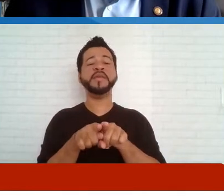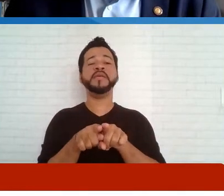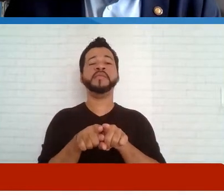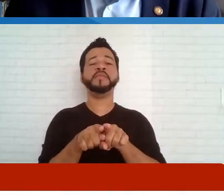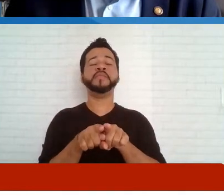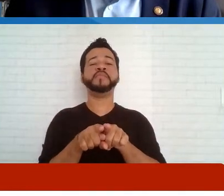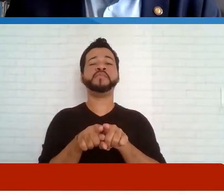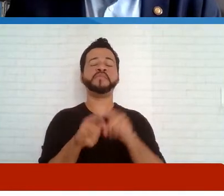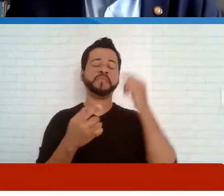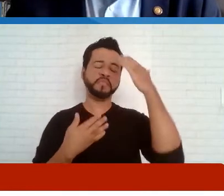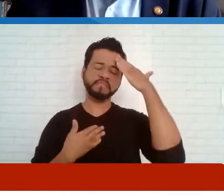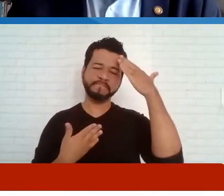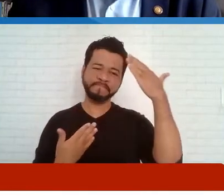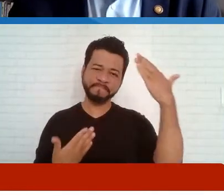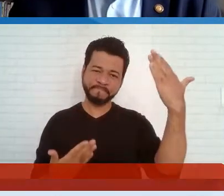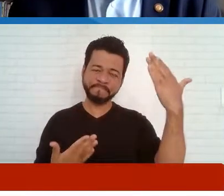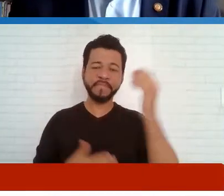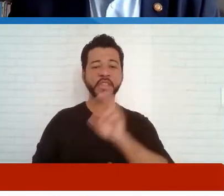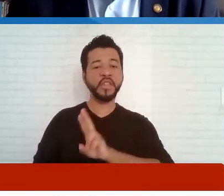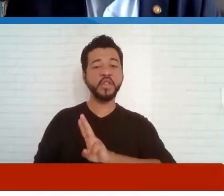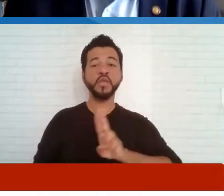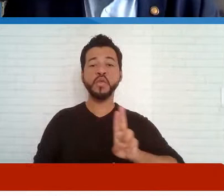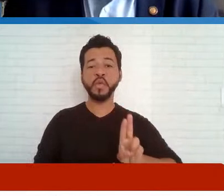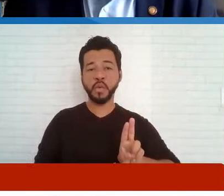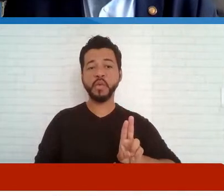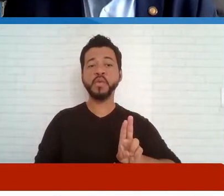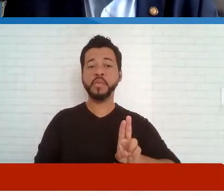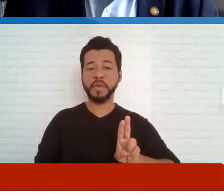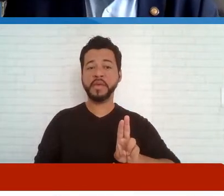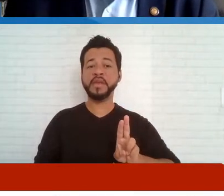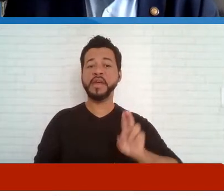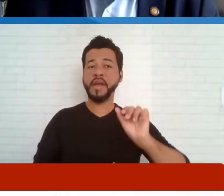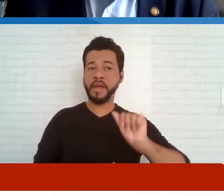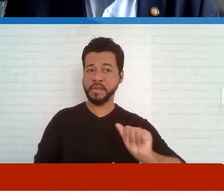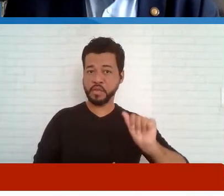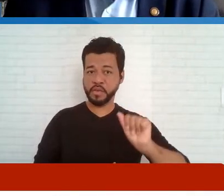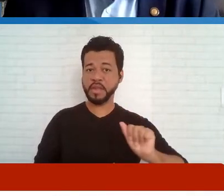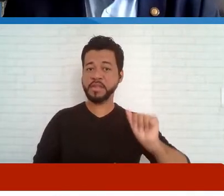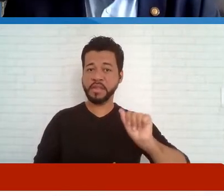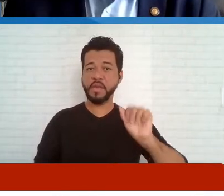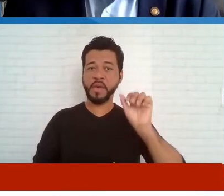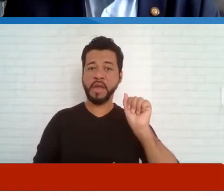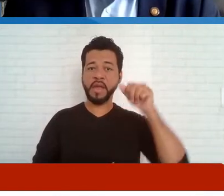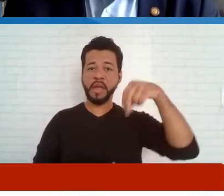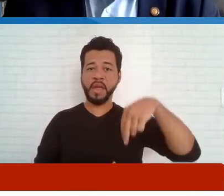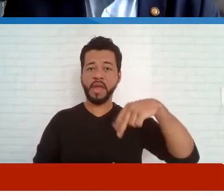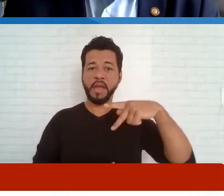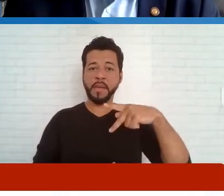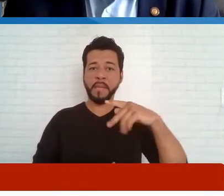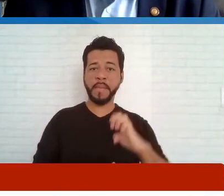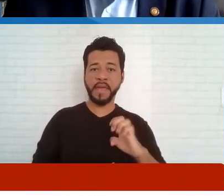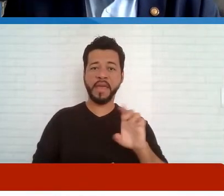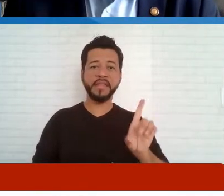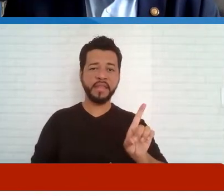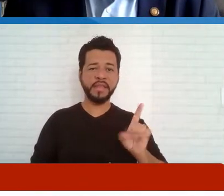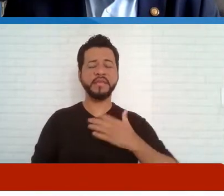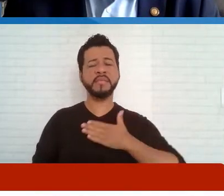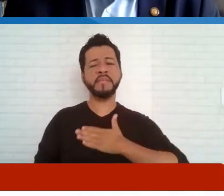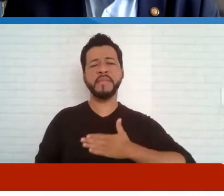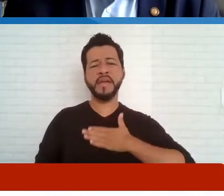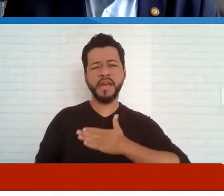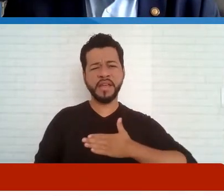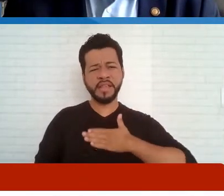os agradecimentos em nome da nossa associação, a AMPED. Tenho um prazer imenso de